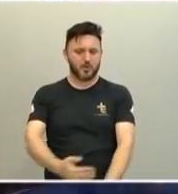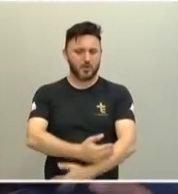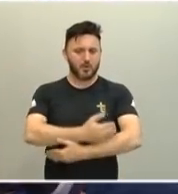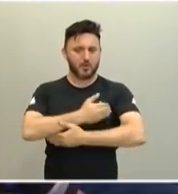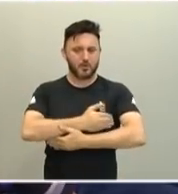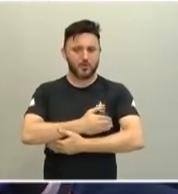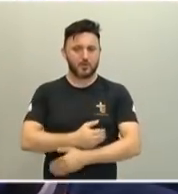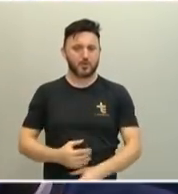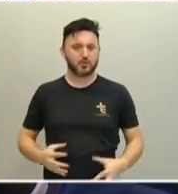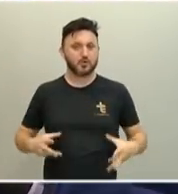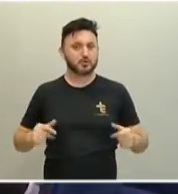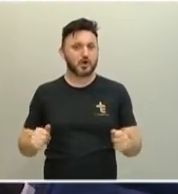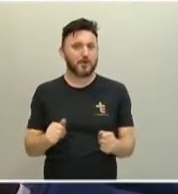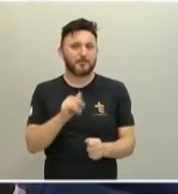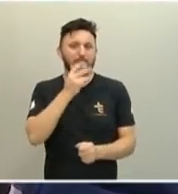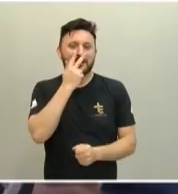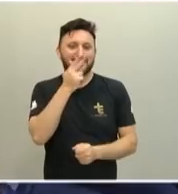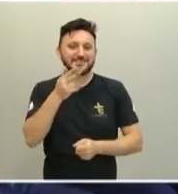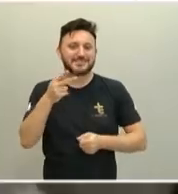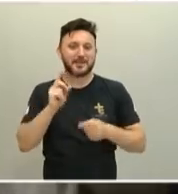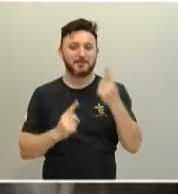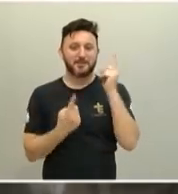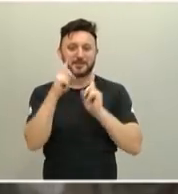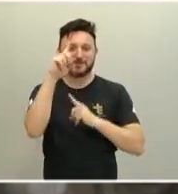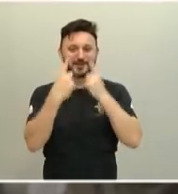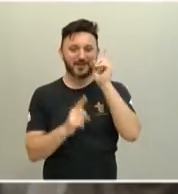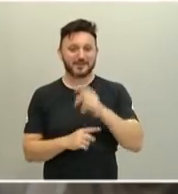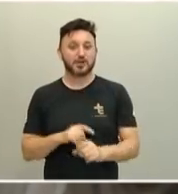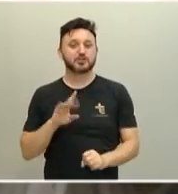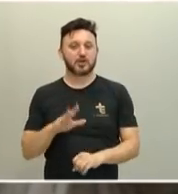Só o gesto sem falar nada, vai.